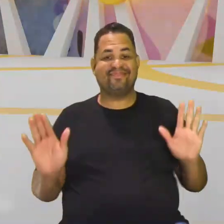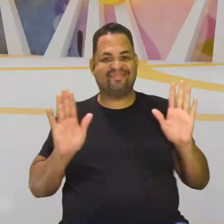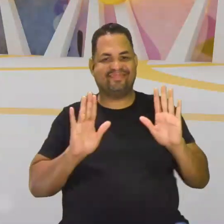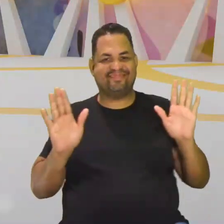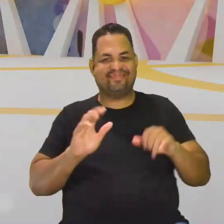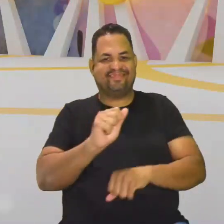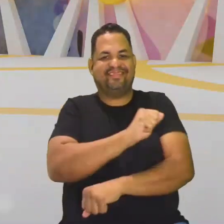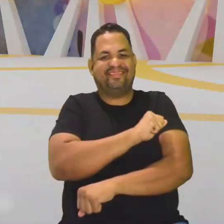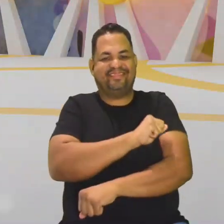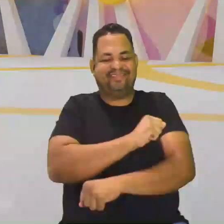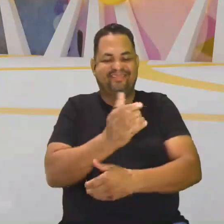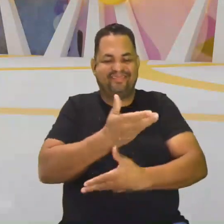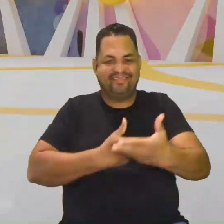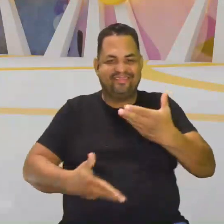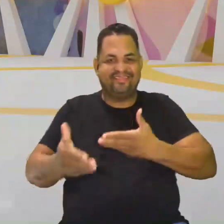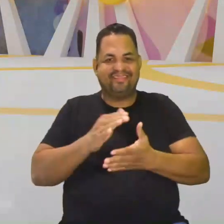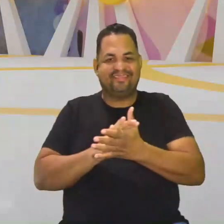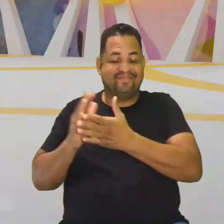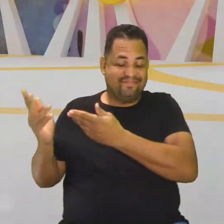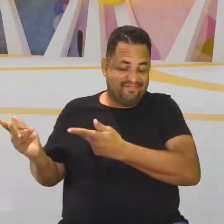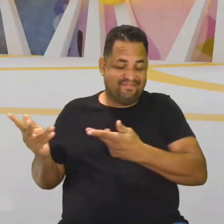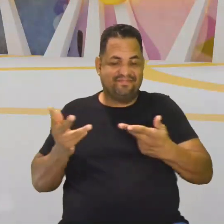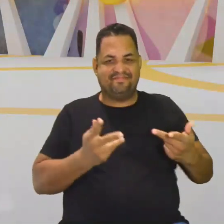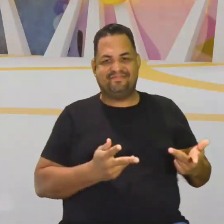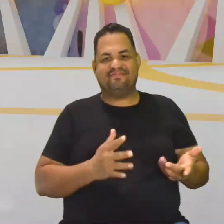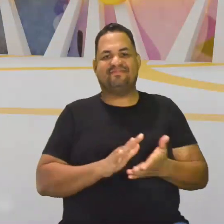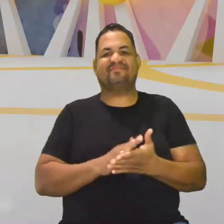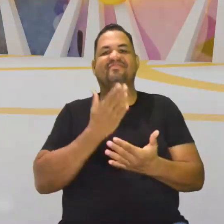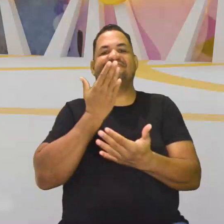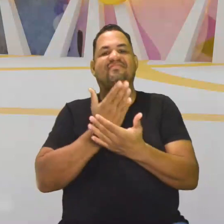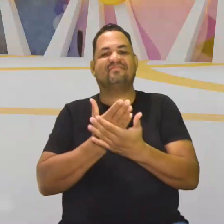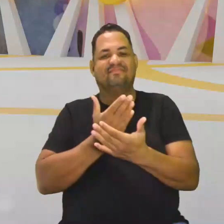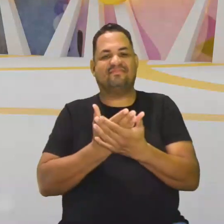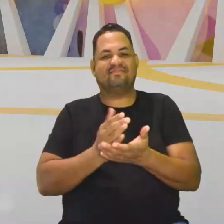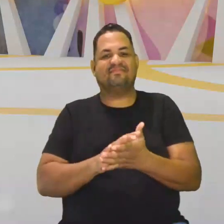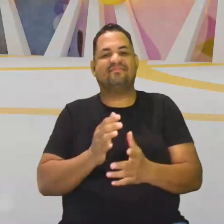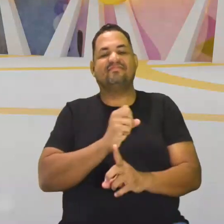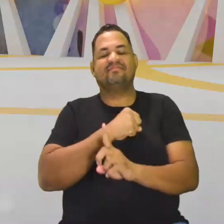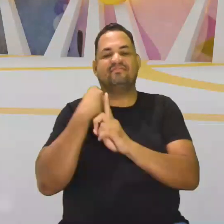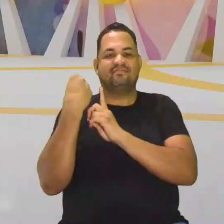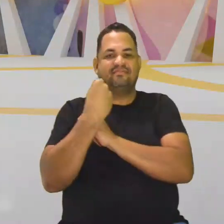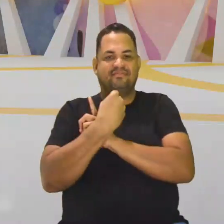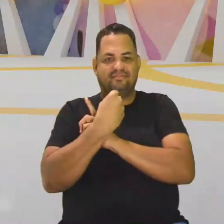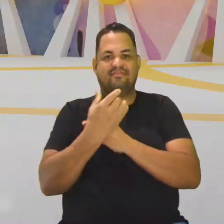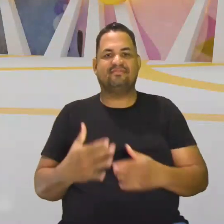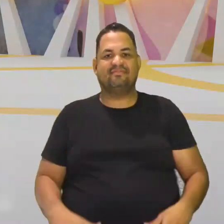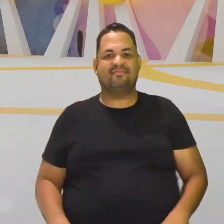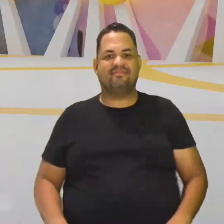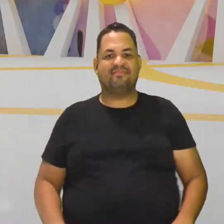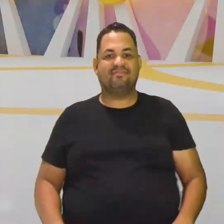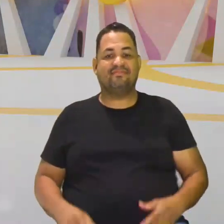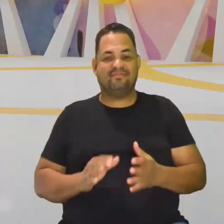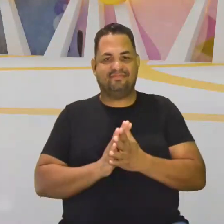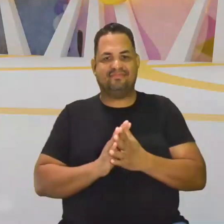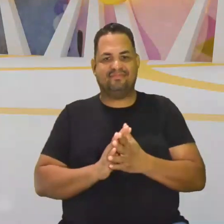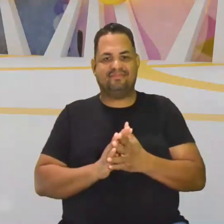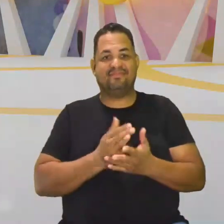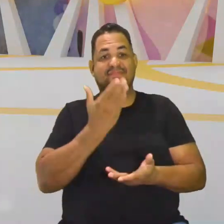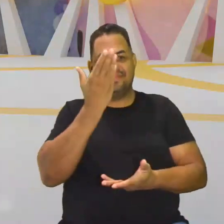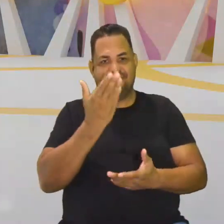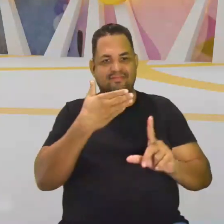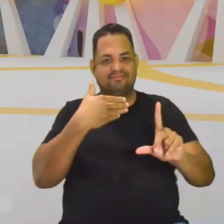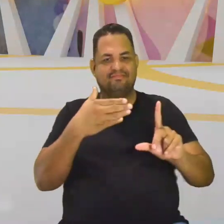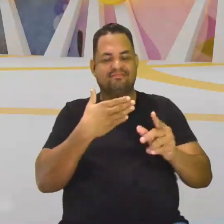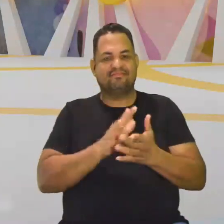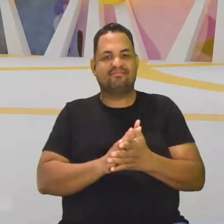Olá, galerinha da mediação! Sejam bem-vindos para mais uma aula de Sociologia. Vamos para o quadro para a